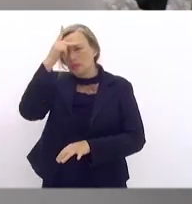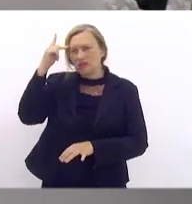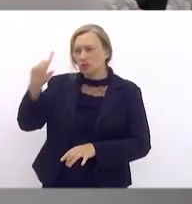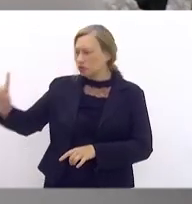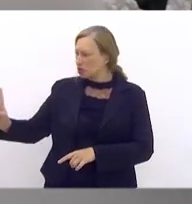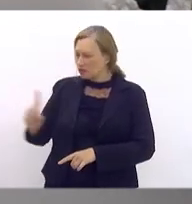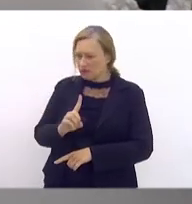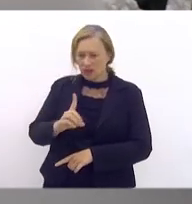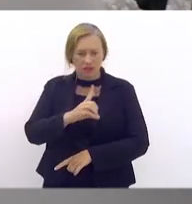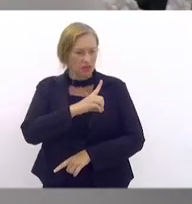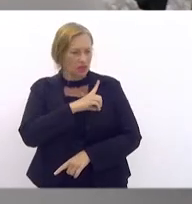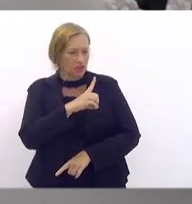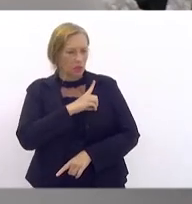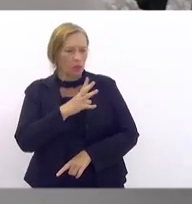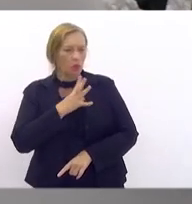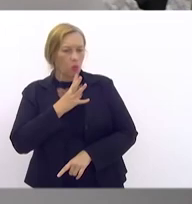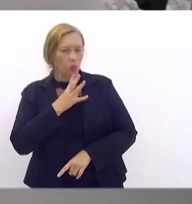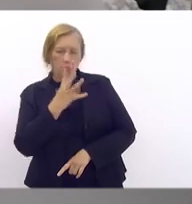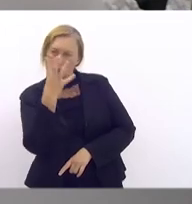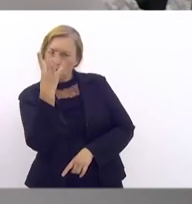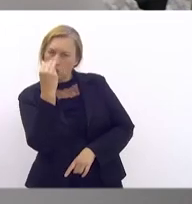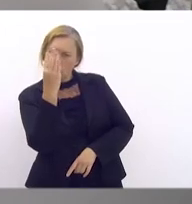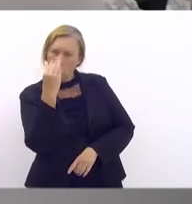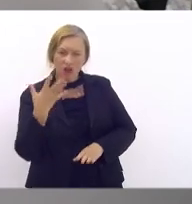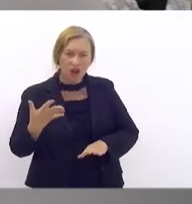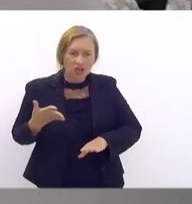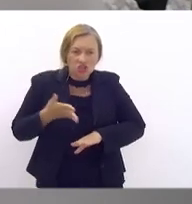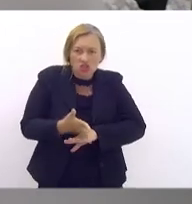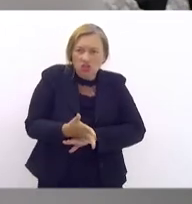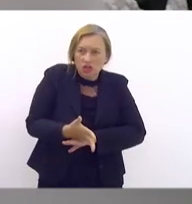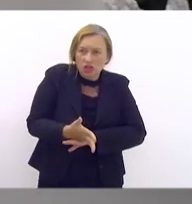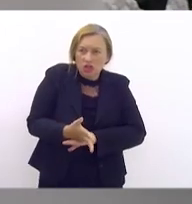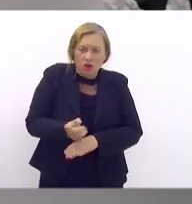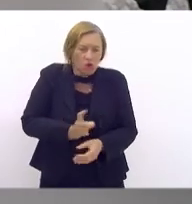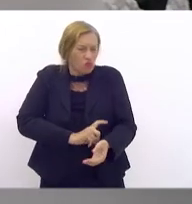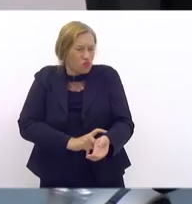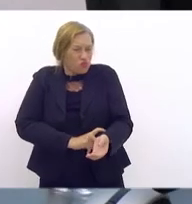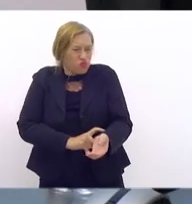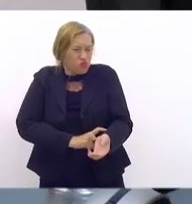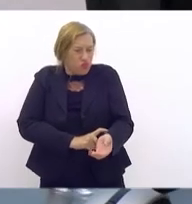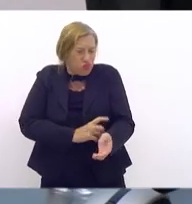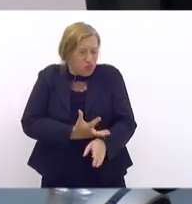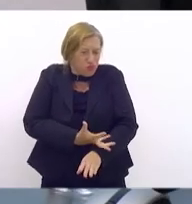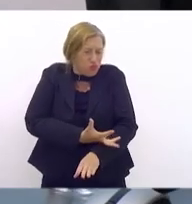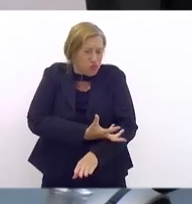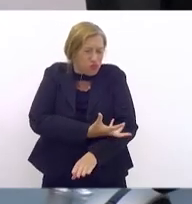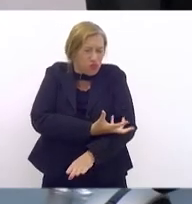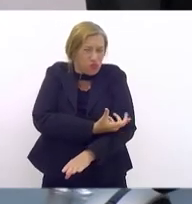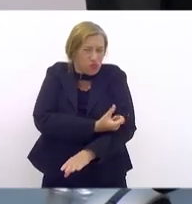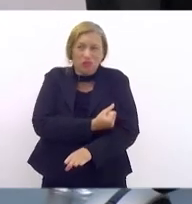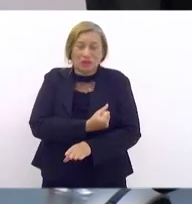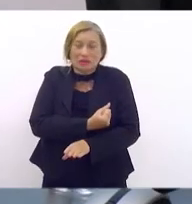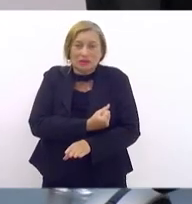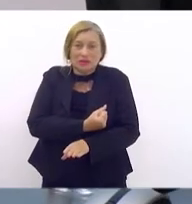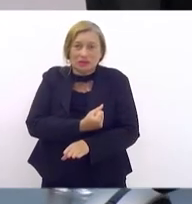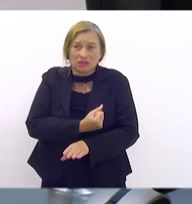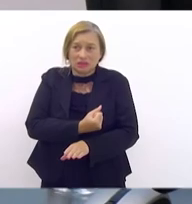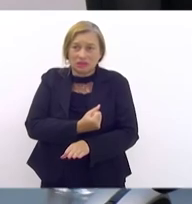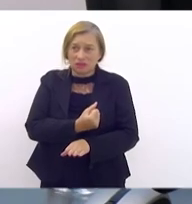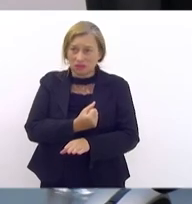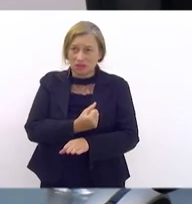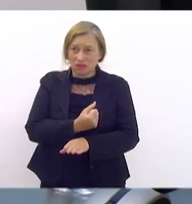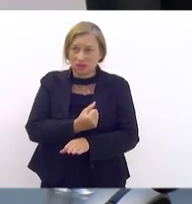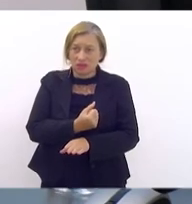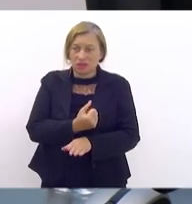reconhecimento fotográfico ela chega num nível emocional completamente fora do padrão